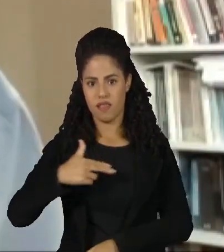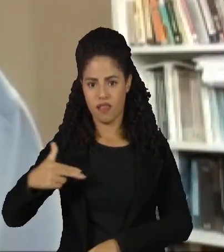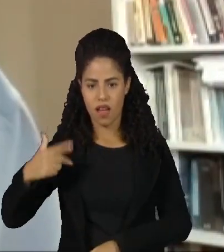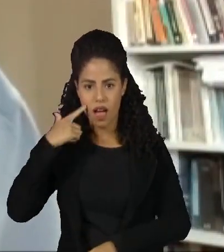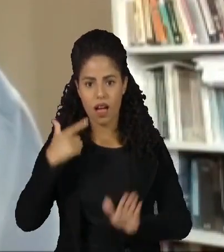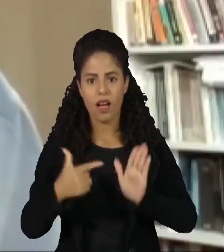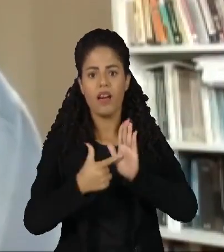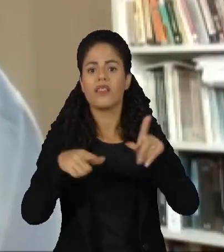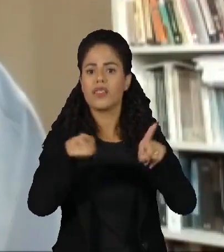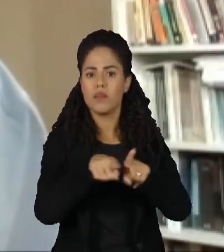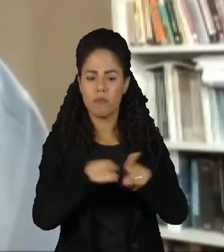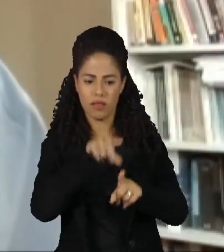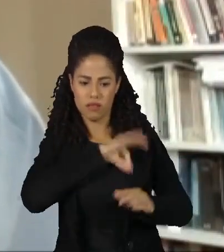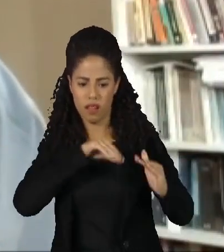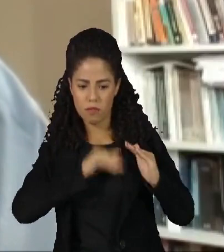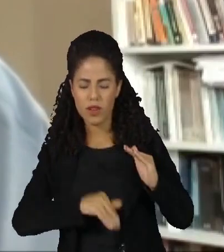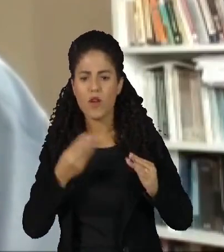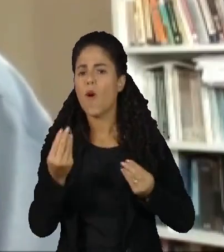que esse salário mínimo está